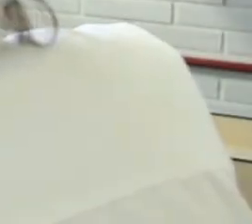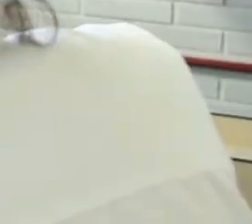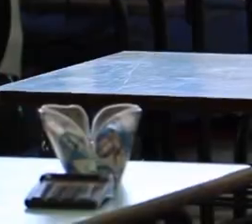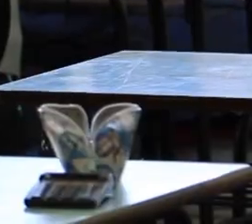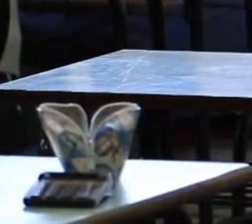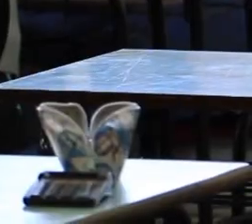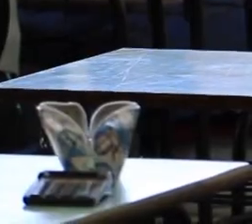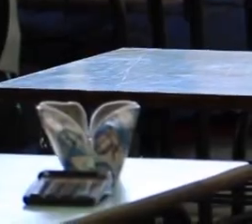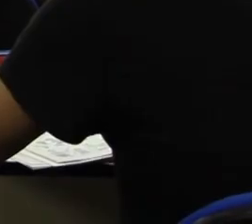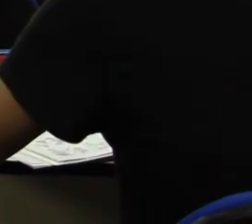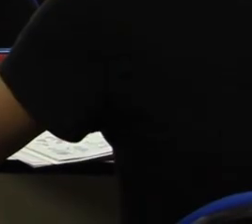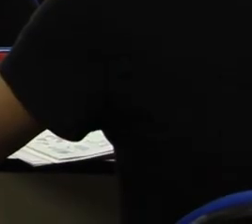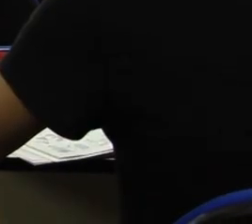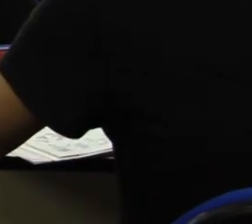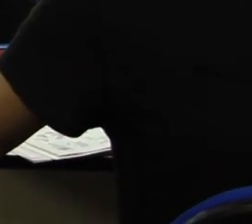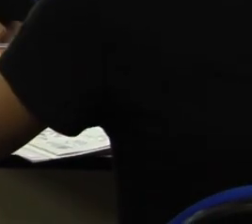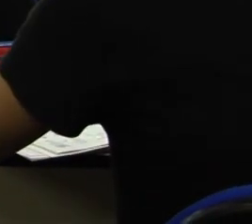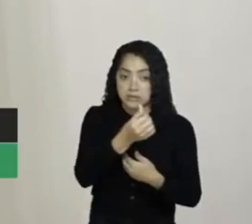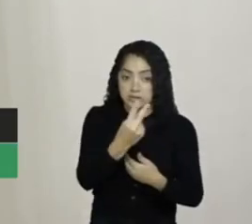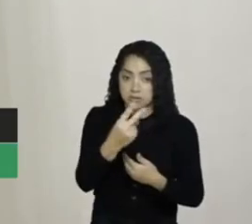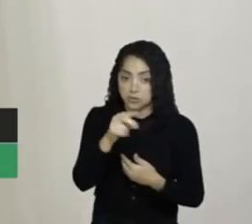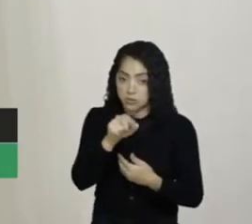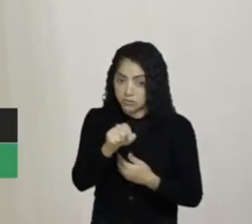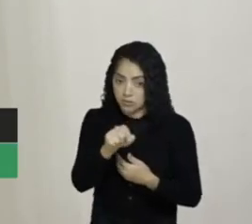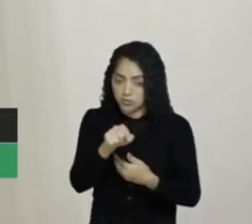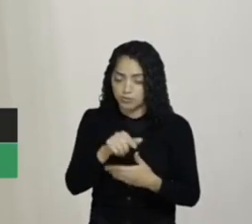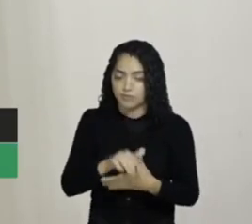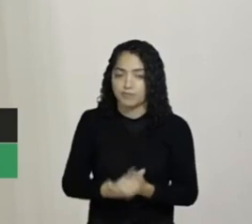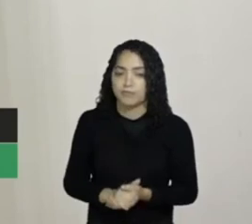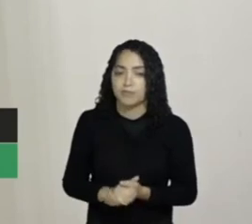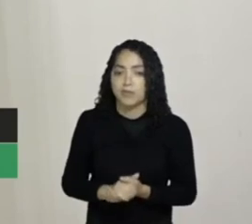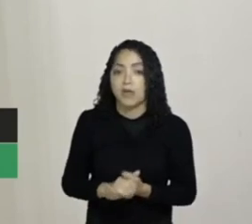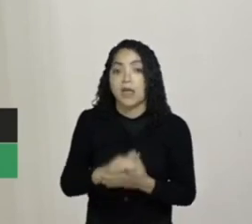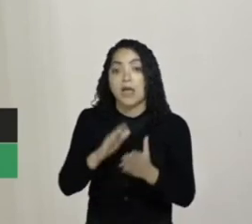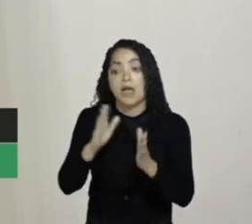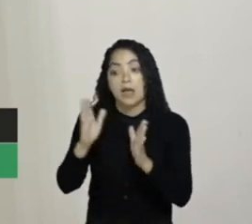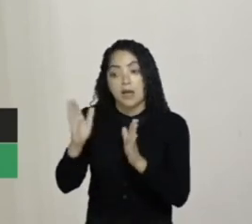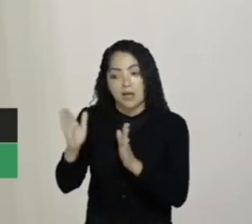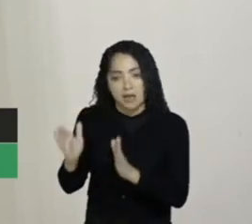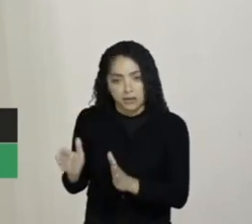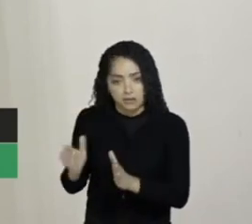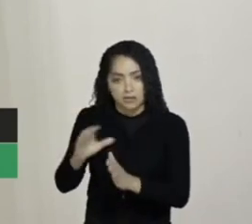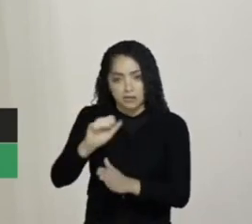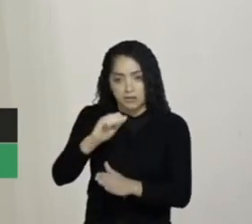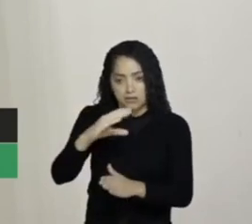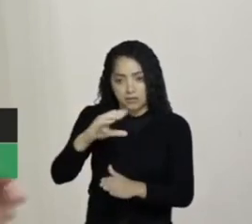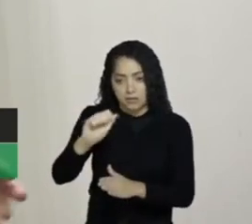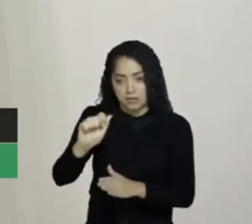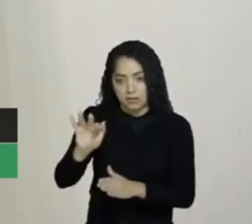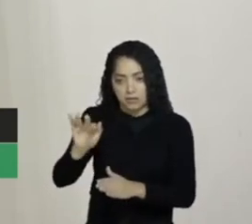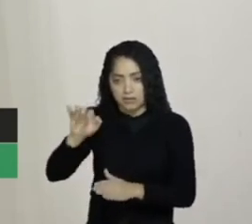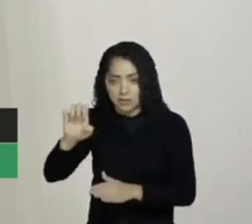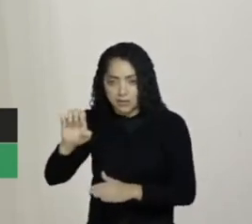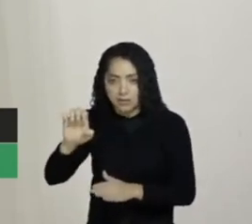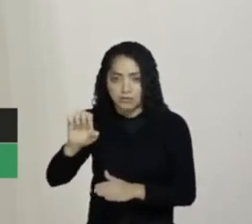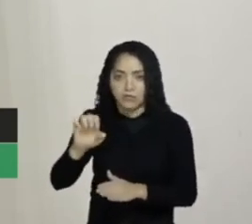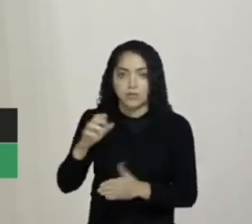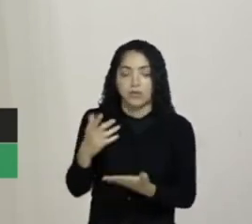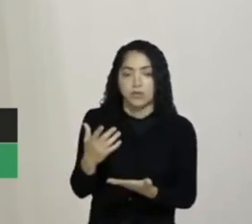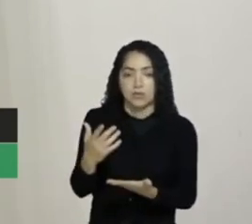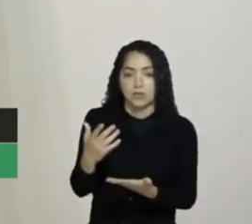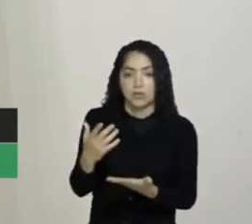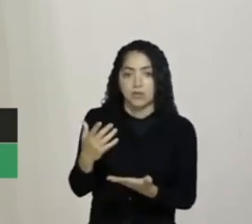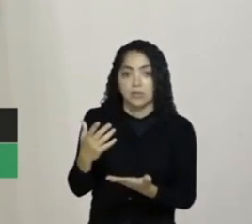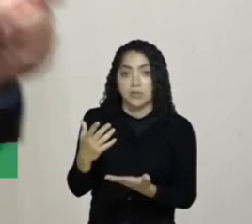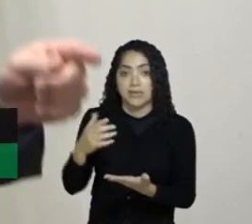relação ao programa Universidade gratuita nós instituições da Cafe que são 13 14 universidades